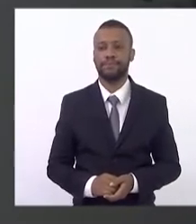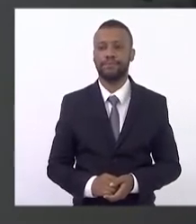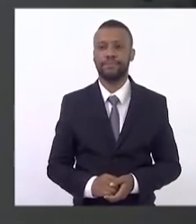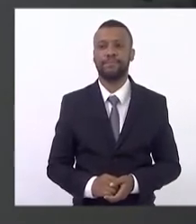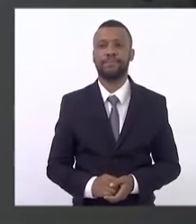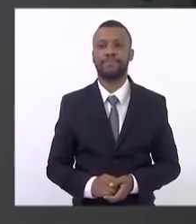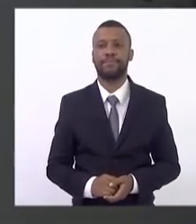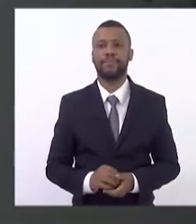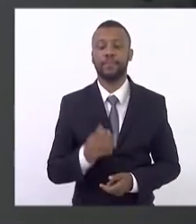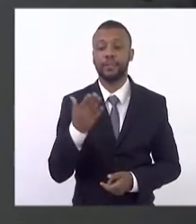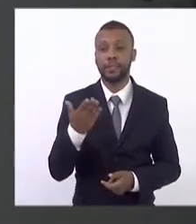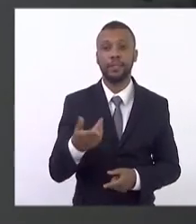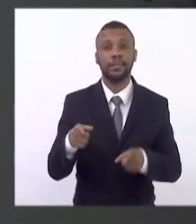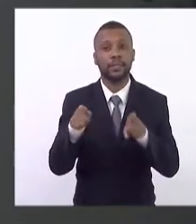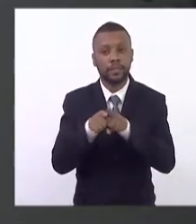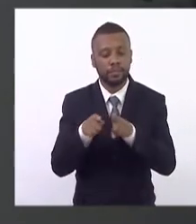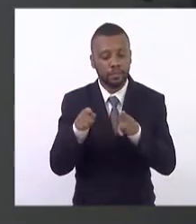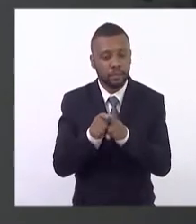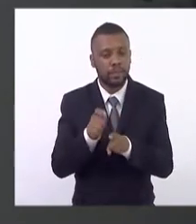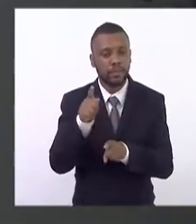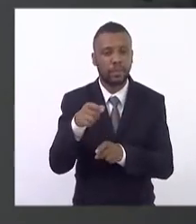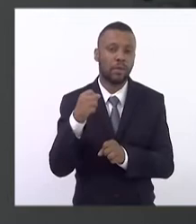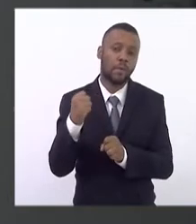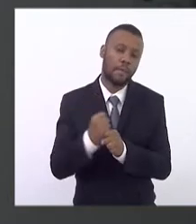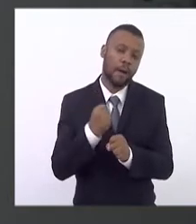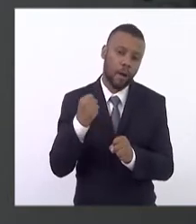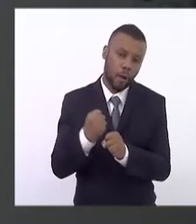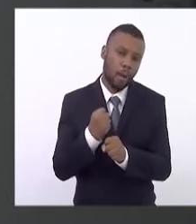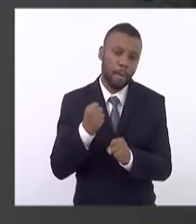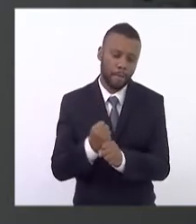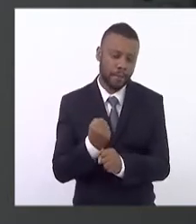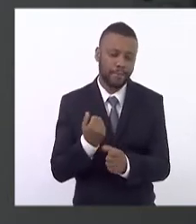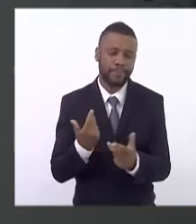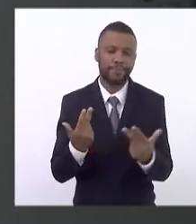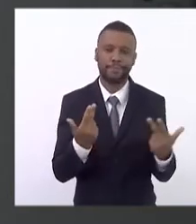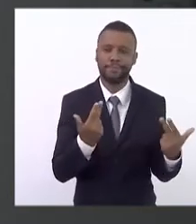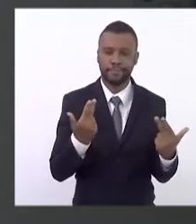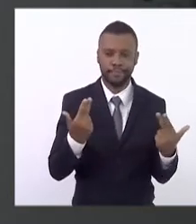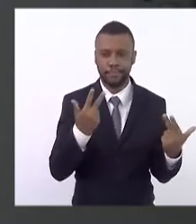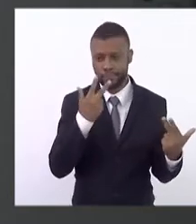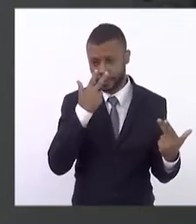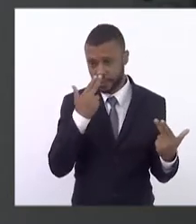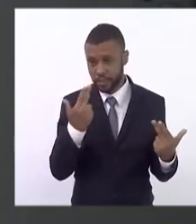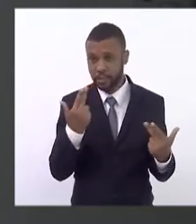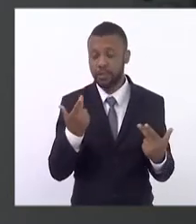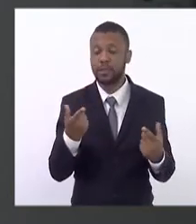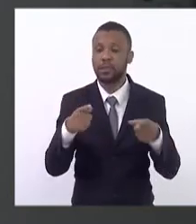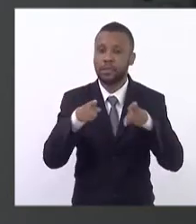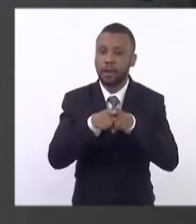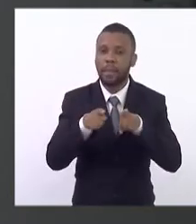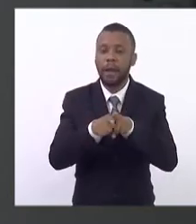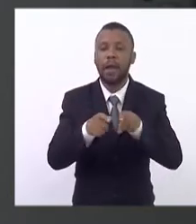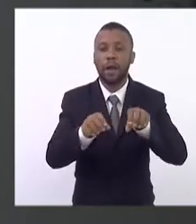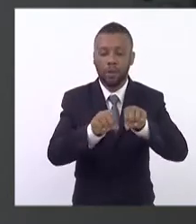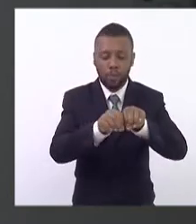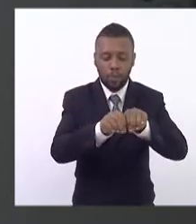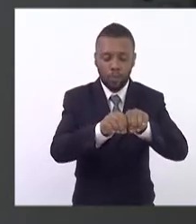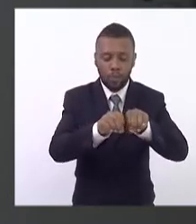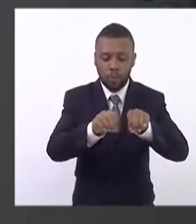Esse também é uma obra... similar, também o assentamento de um tronco coletor.